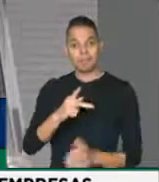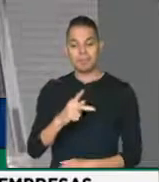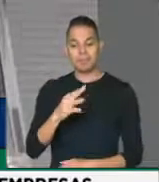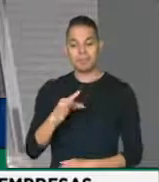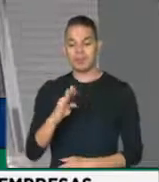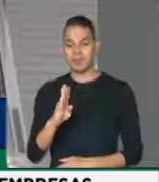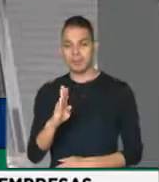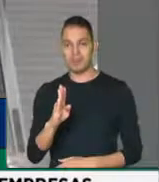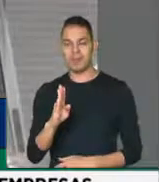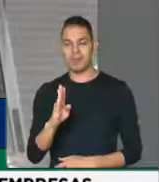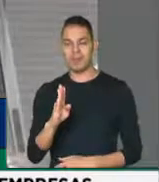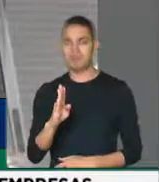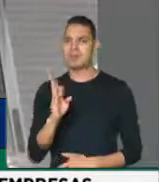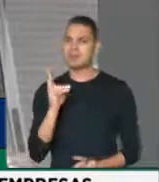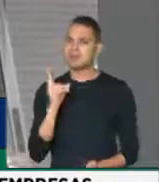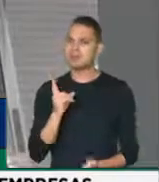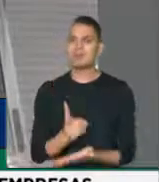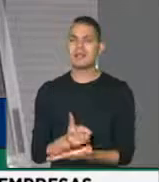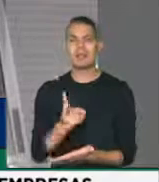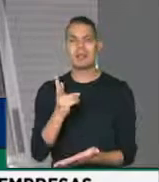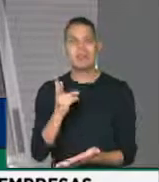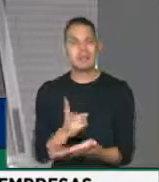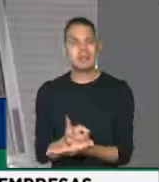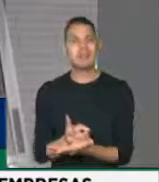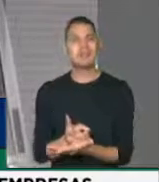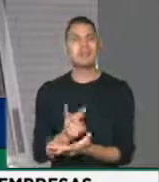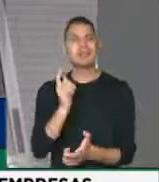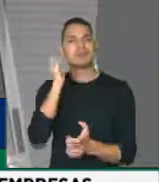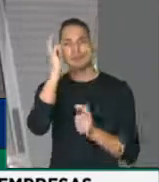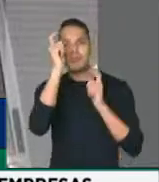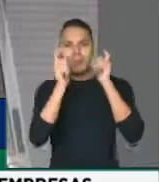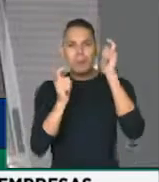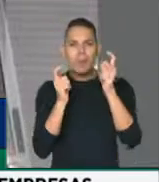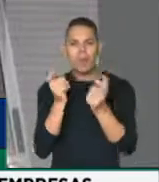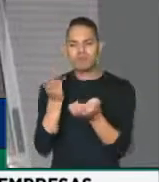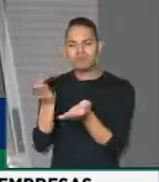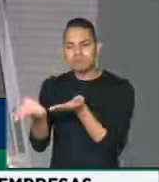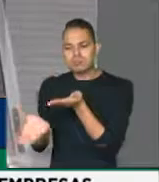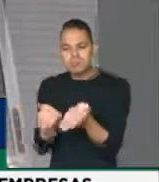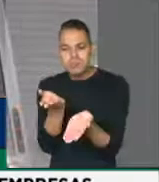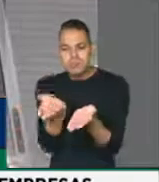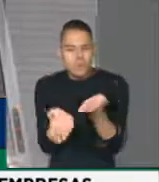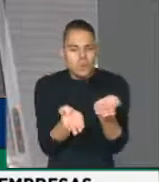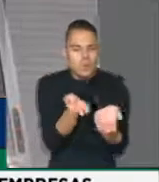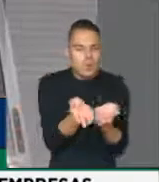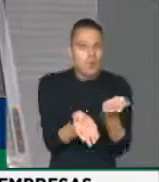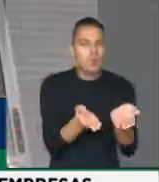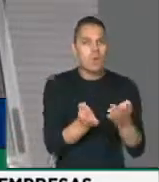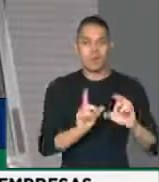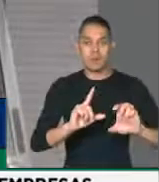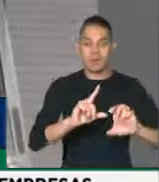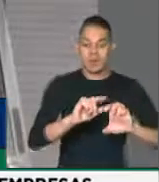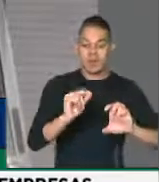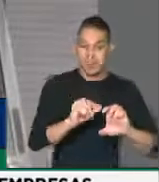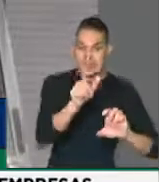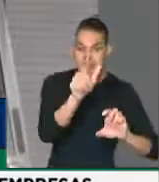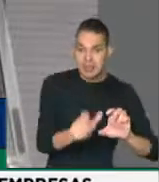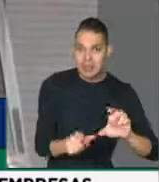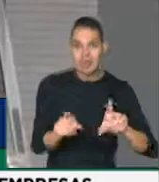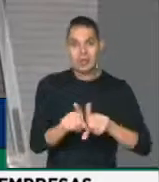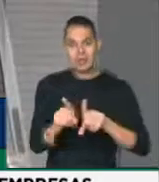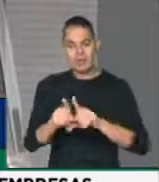que temos sempre o cuidado de atender tanto o empresário quanto